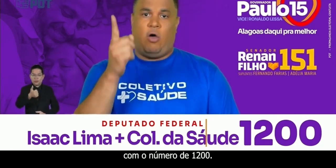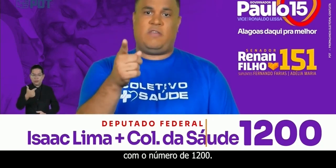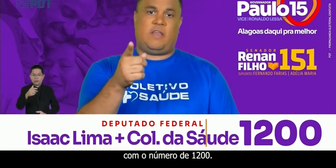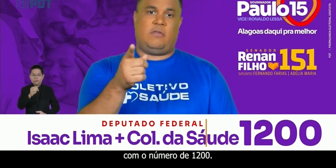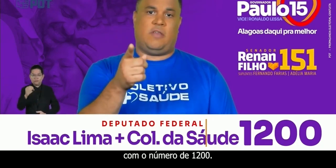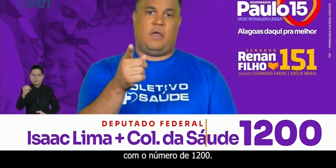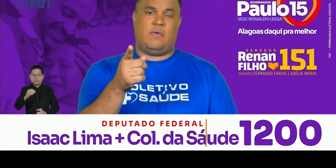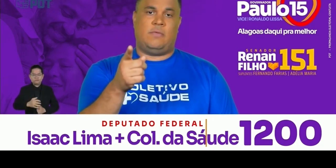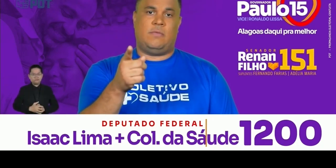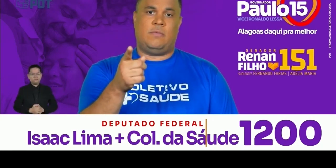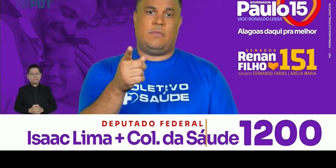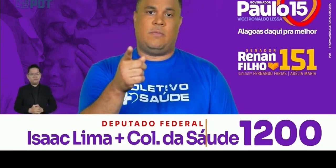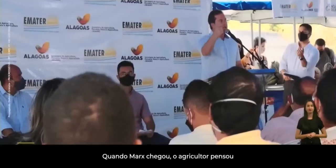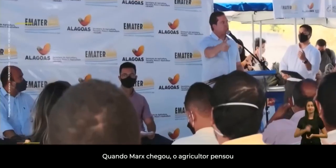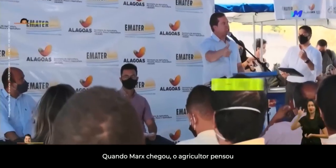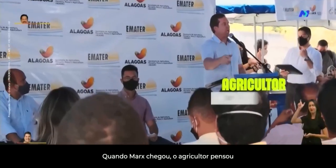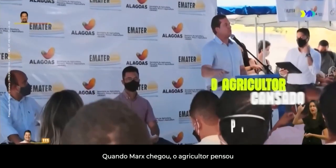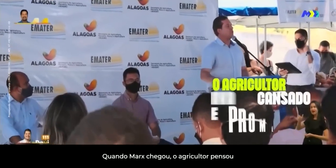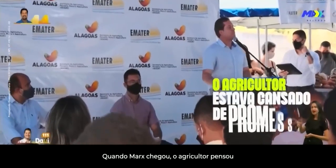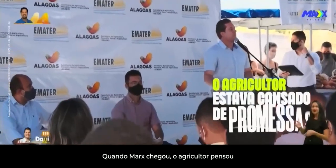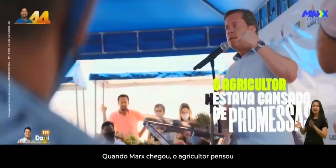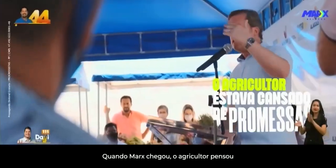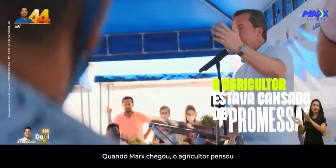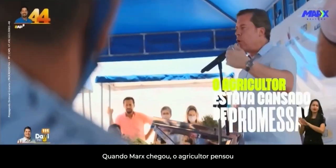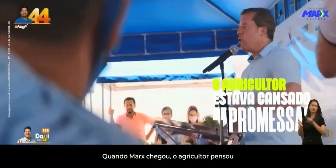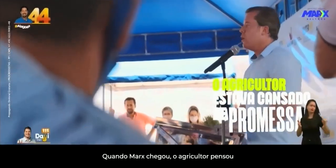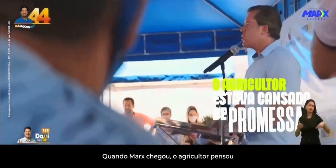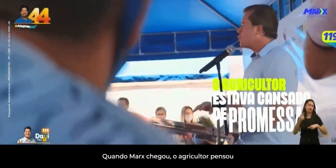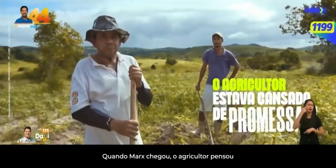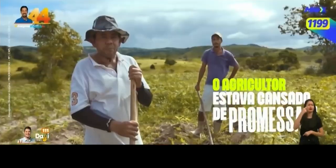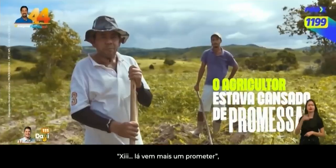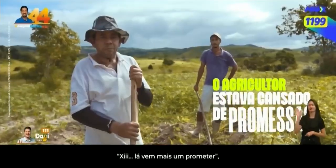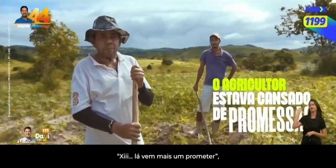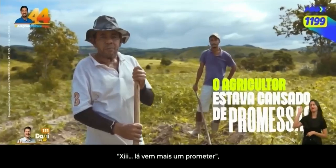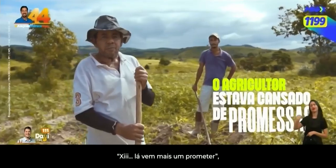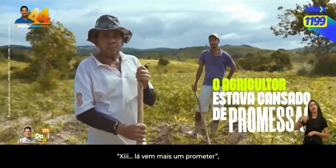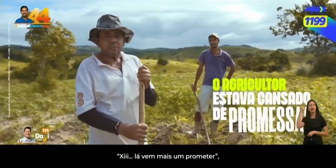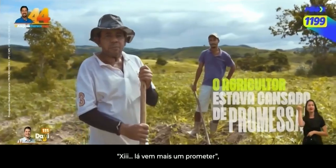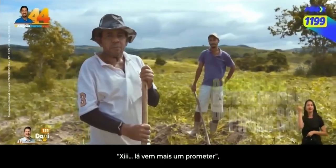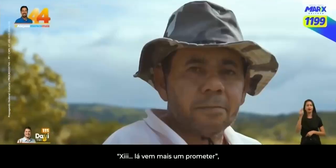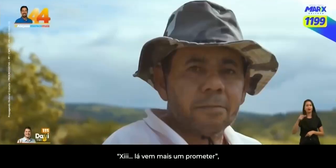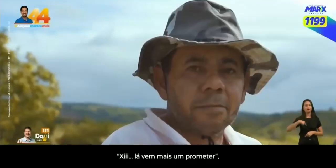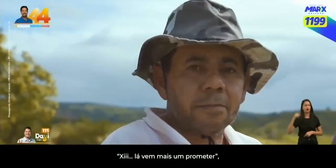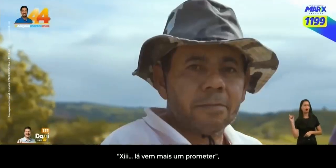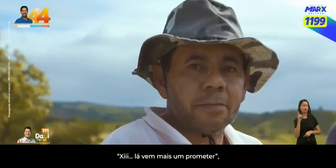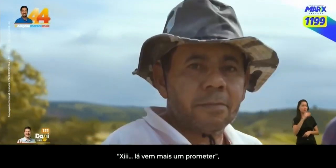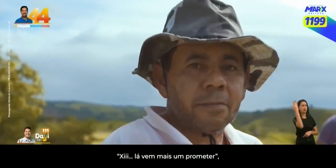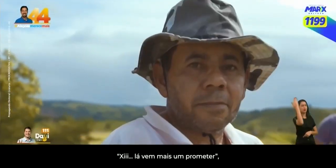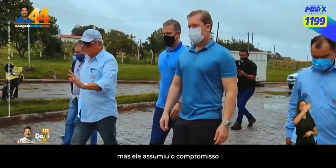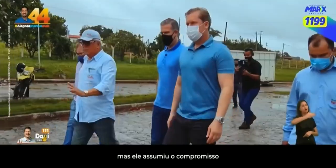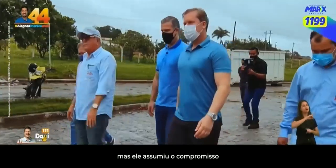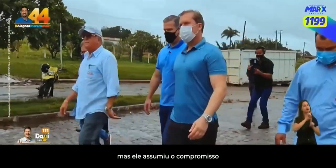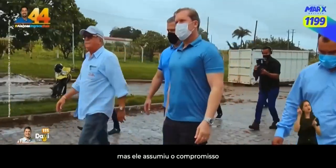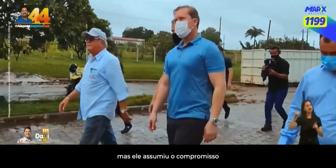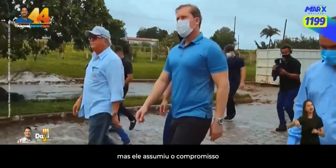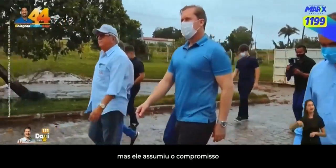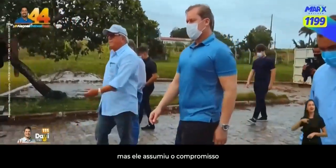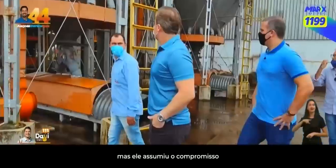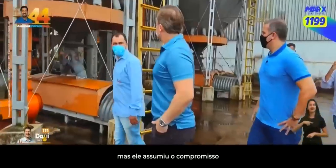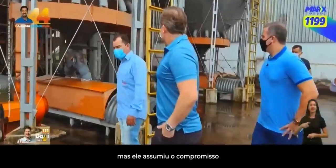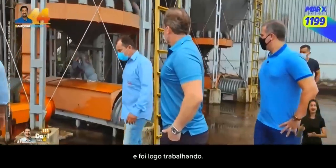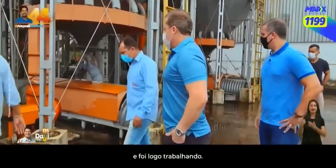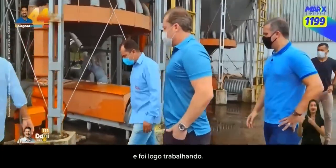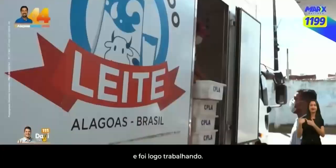com o número 1200. Quando o Max chegou, o agricultor pensou, Xiii, lá vem mais um prometer. Mas ele